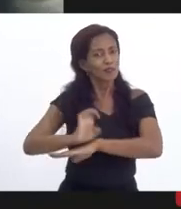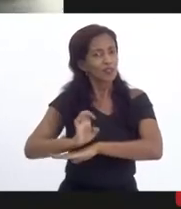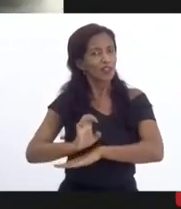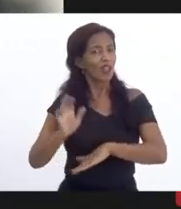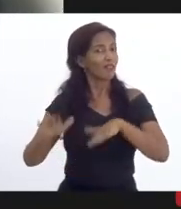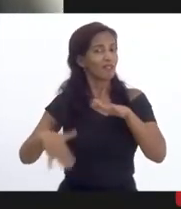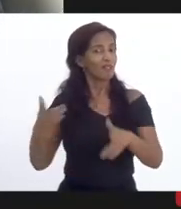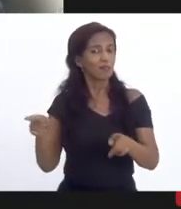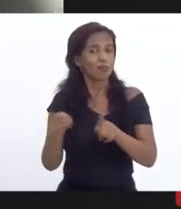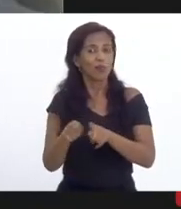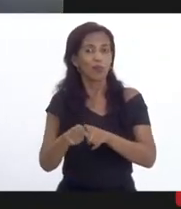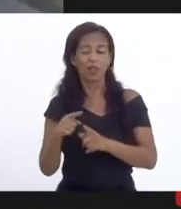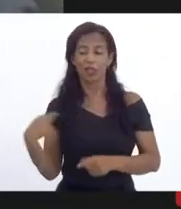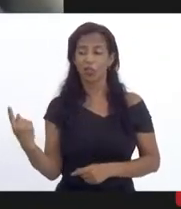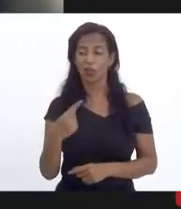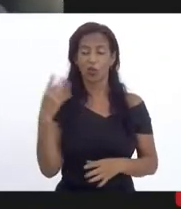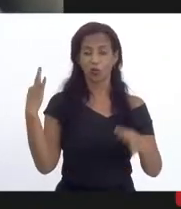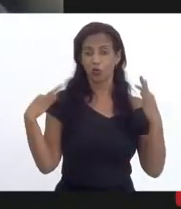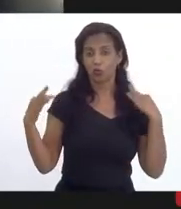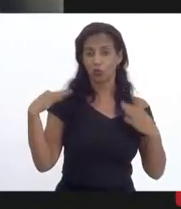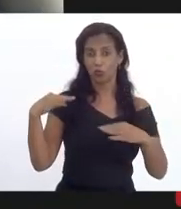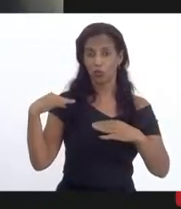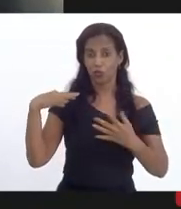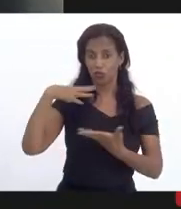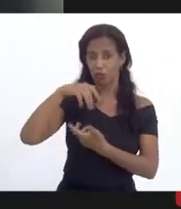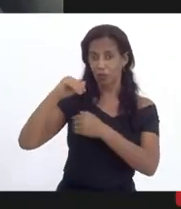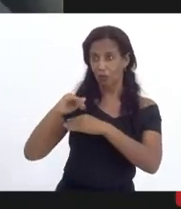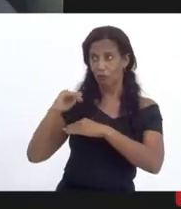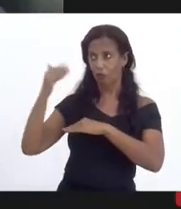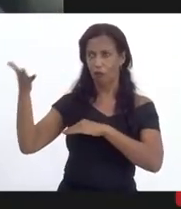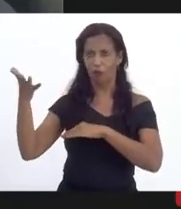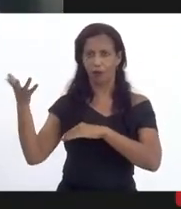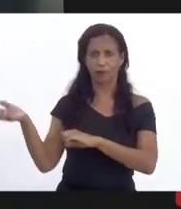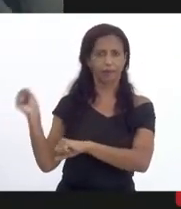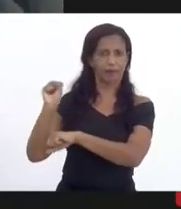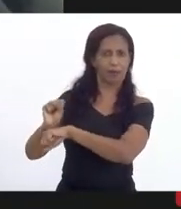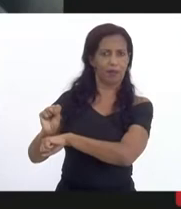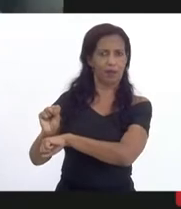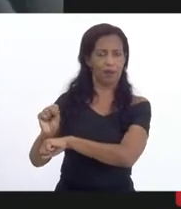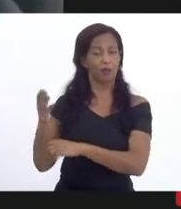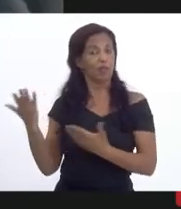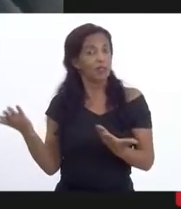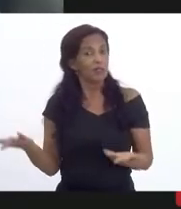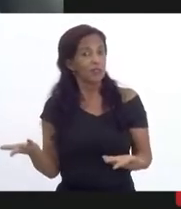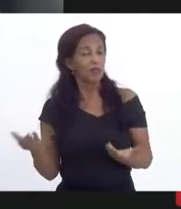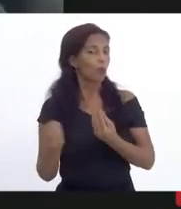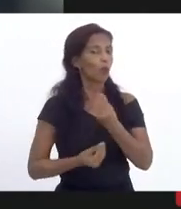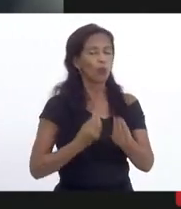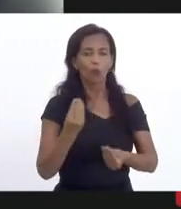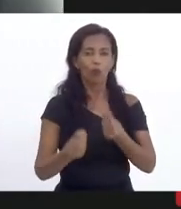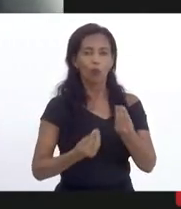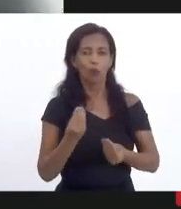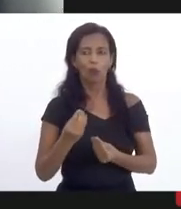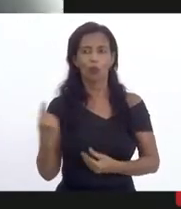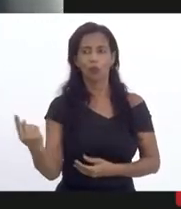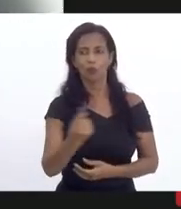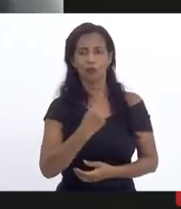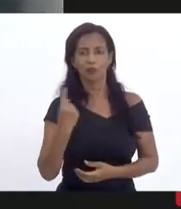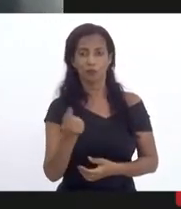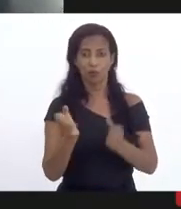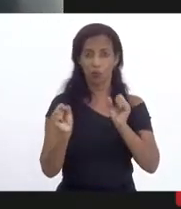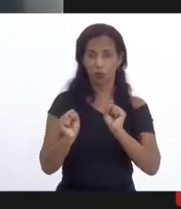mesmo porque nosso turismo internacional ainda está bloqueado. Então, deputado, como que nós